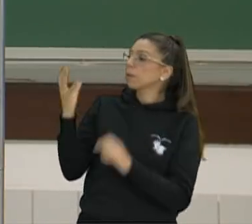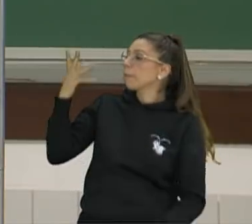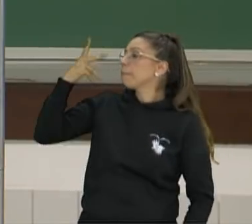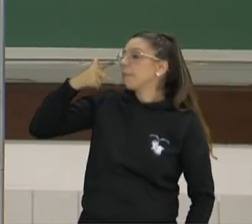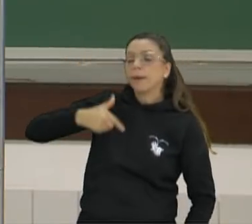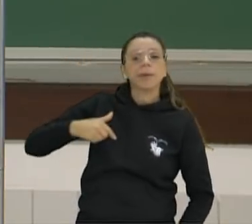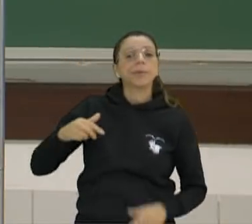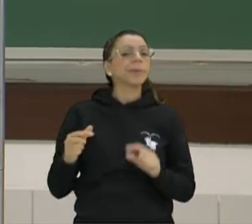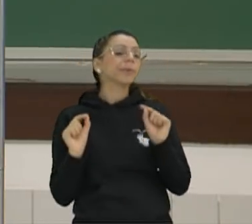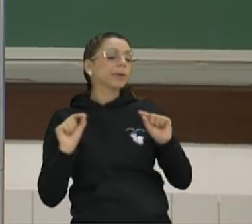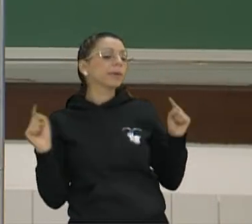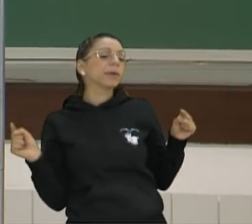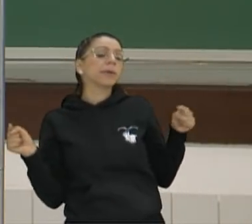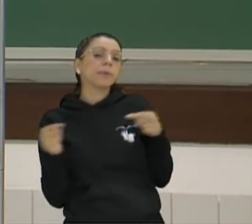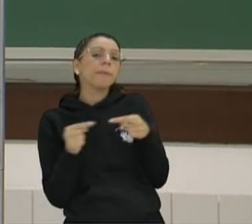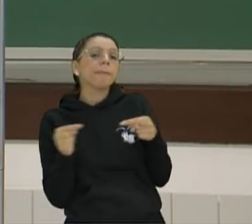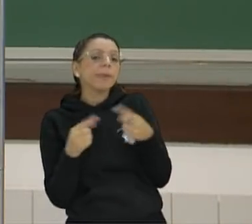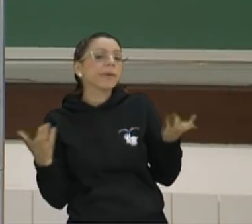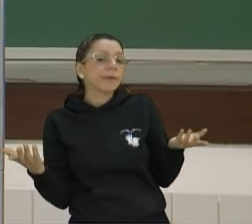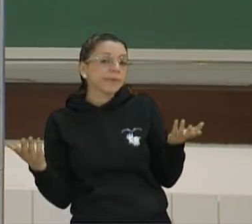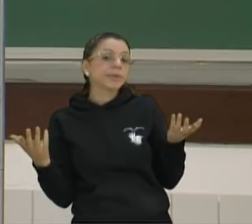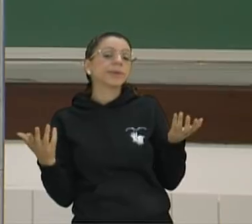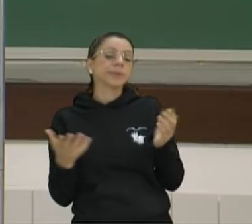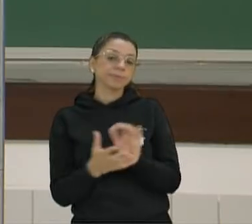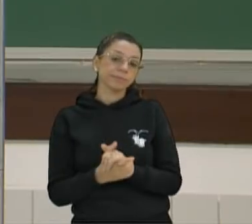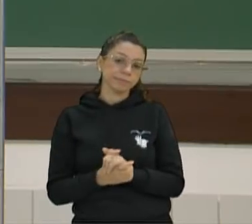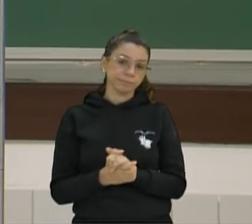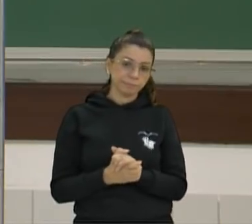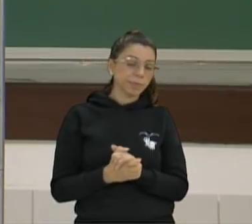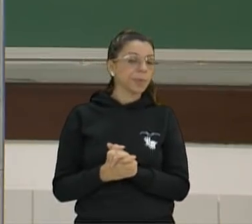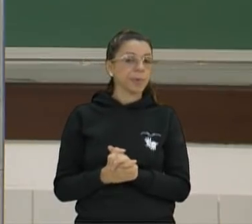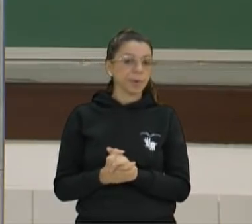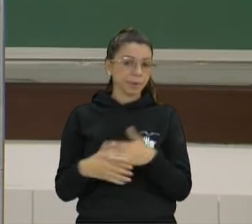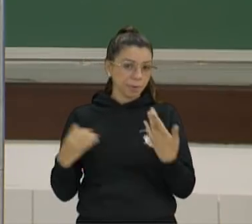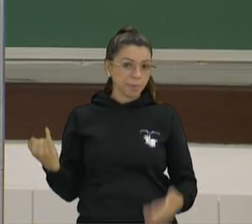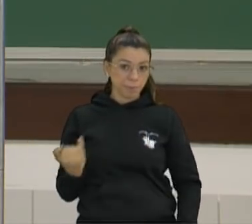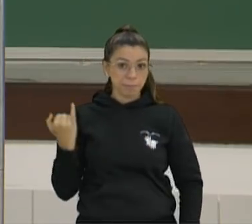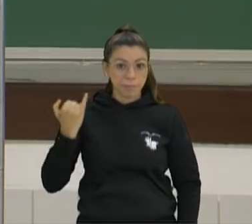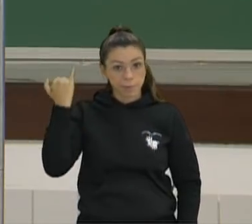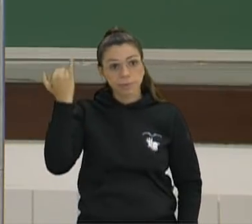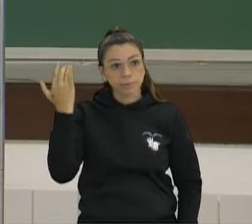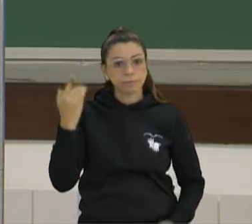encaixar melhor, o que vai ser mais harmônico, né? Então, veja como é importante o que nós estamos discutindo.